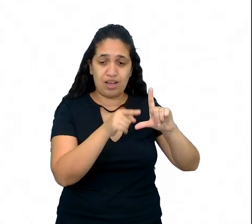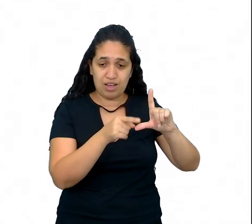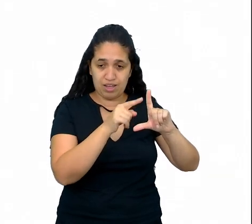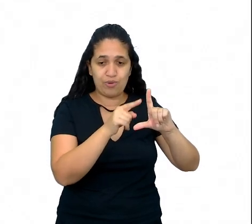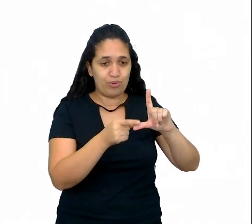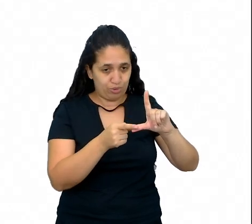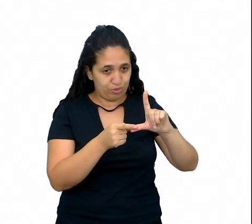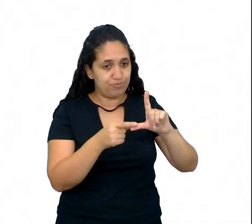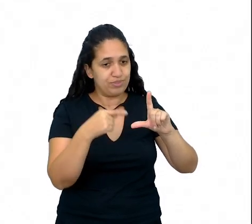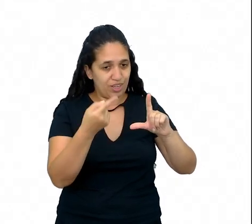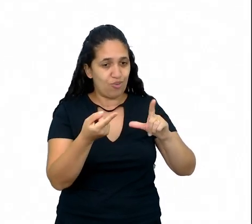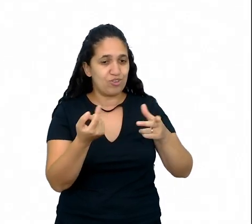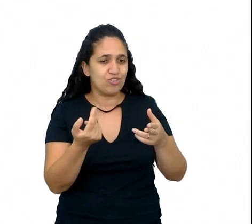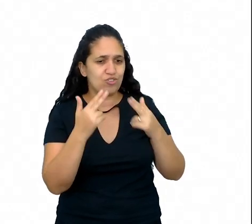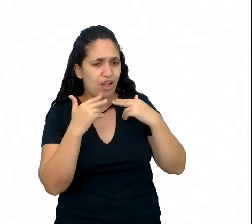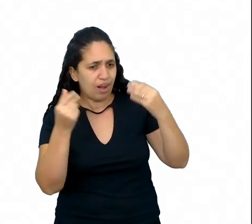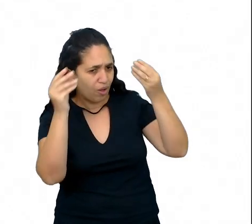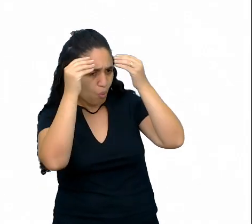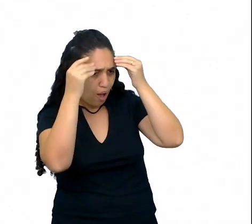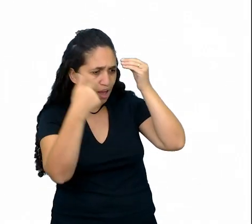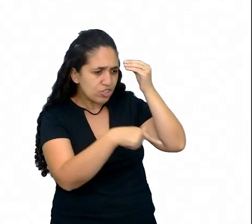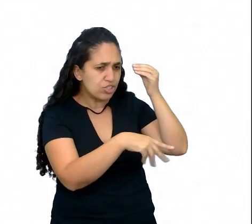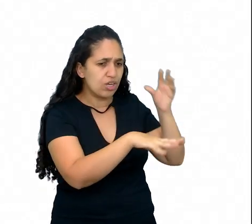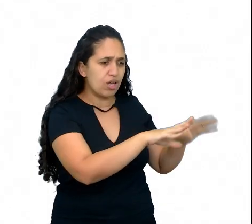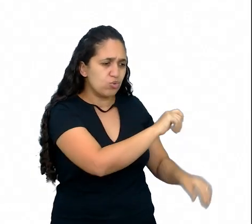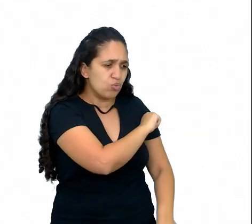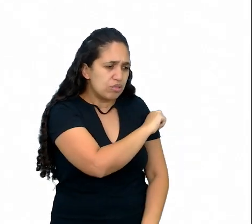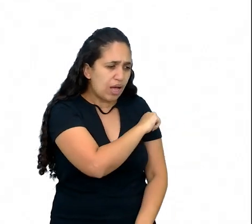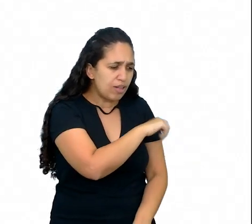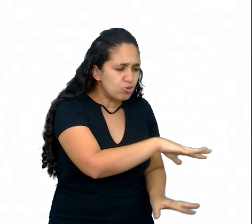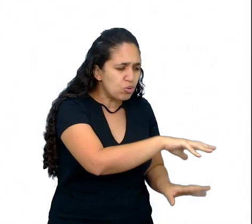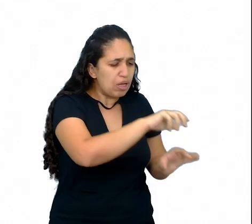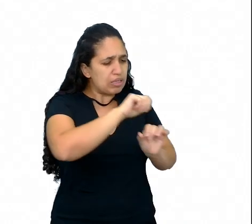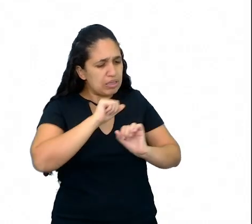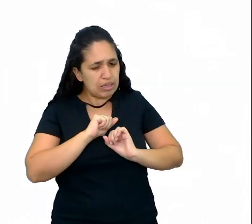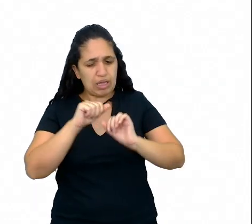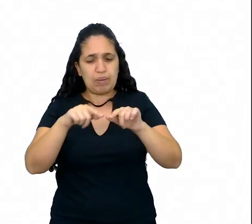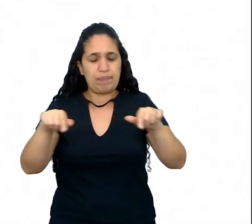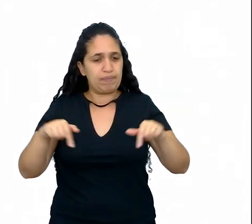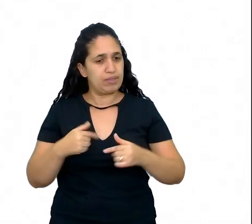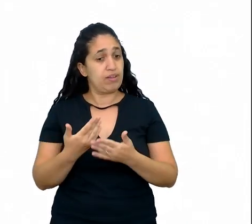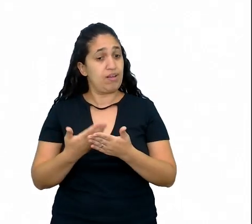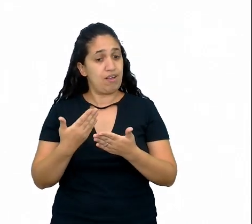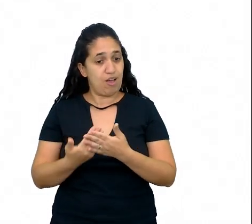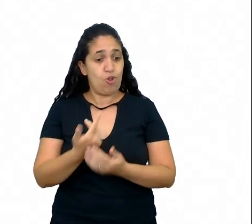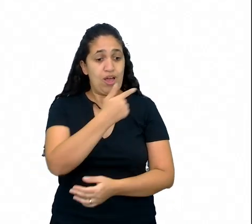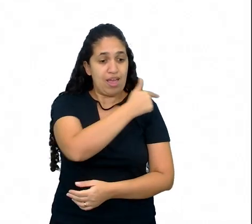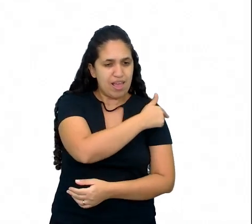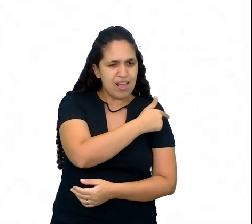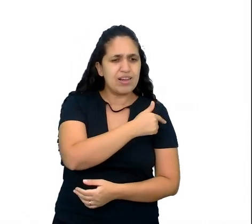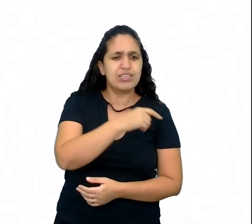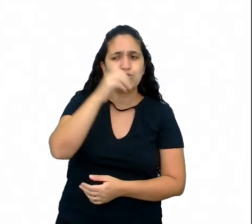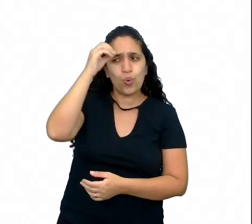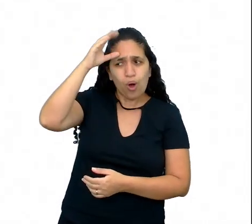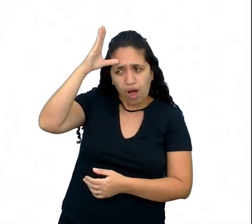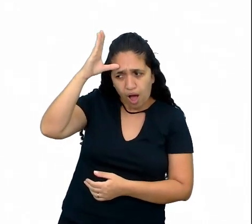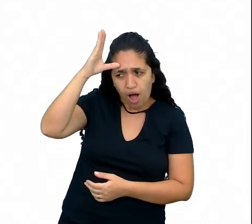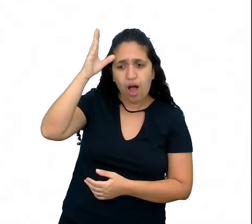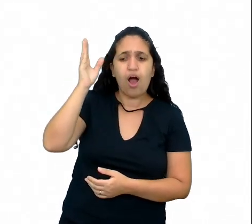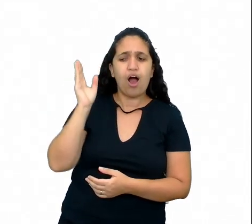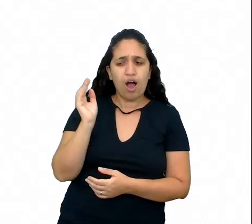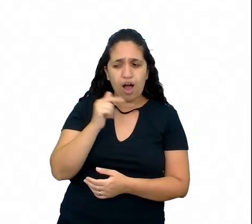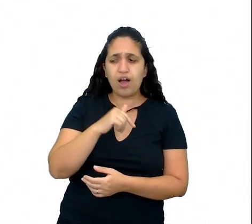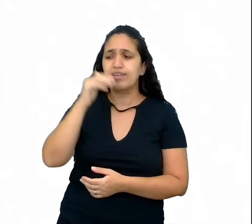vai trazendo essa linguagem, né, do mundo deles ali para a sala de aula, né, daquilo que eles reconhecem para